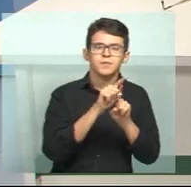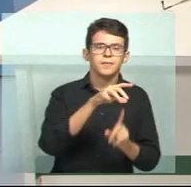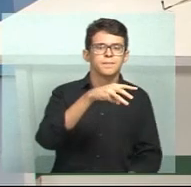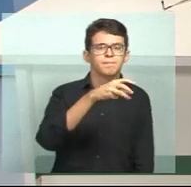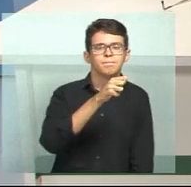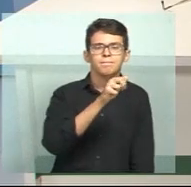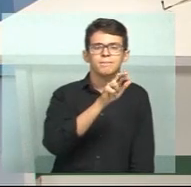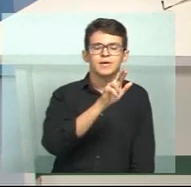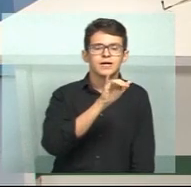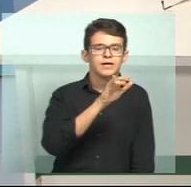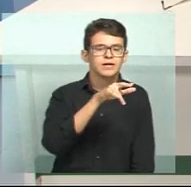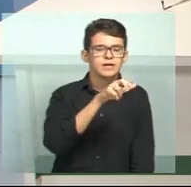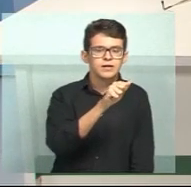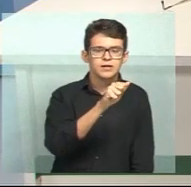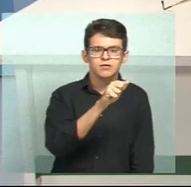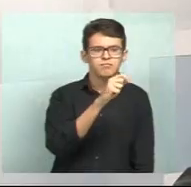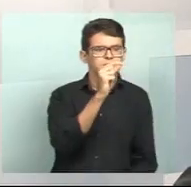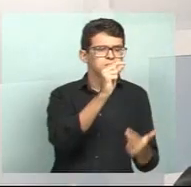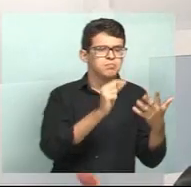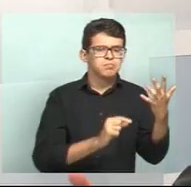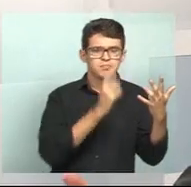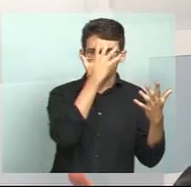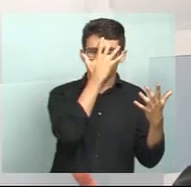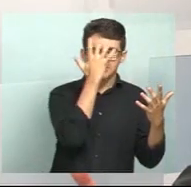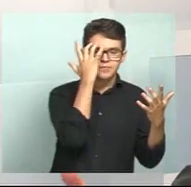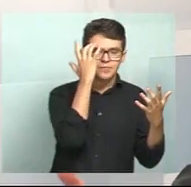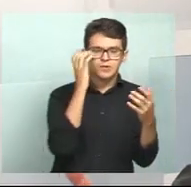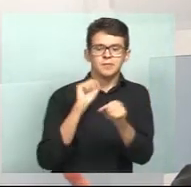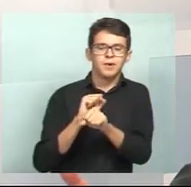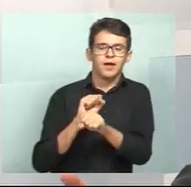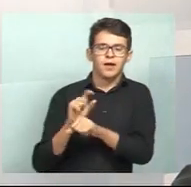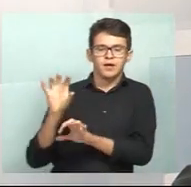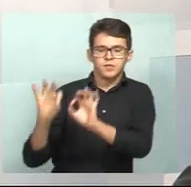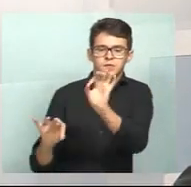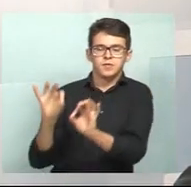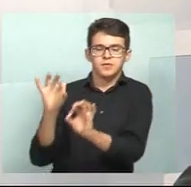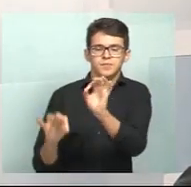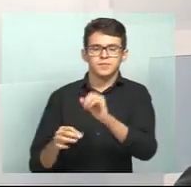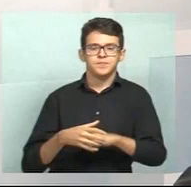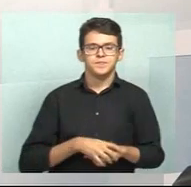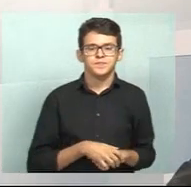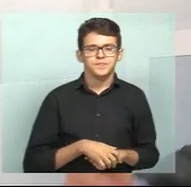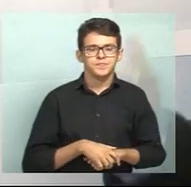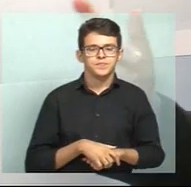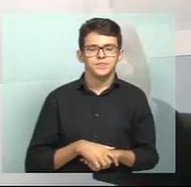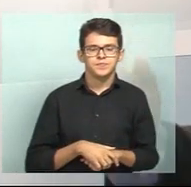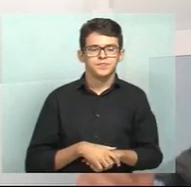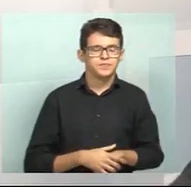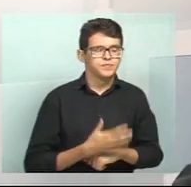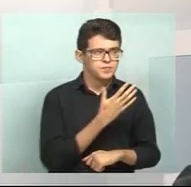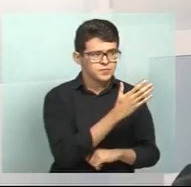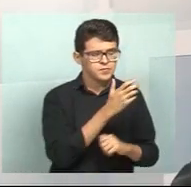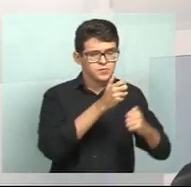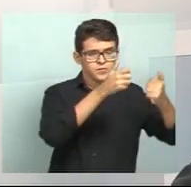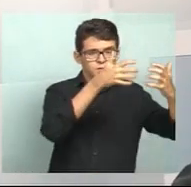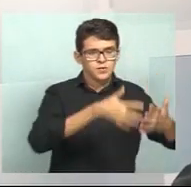República. O que mais me chamou a atenção... Dentro dessa percepção que você teve, e você falou muito